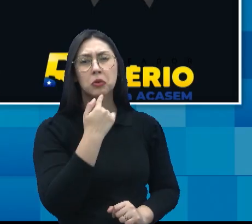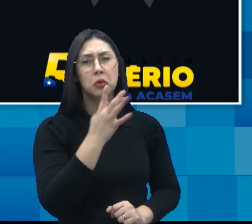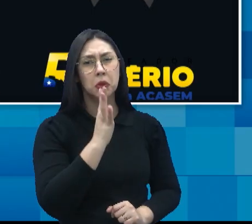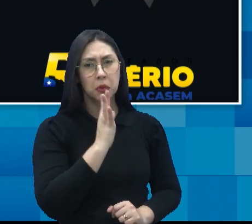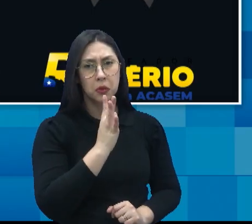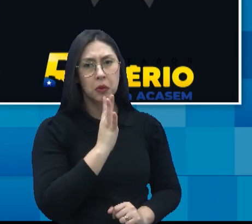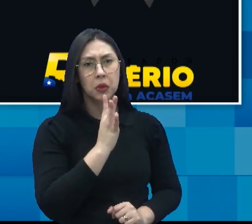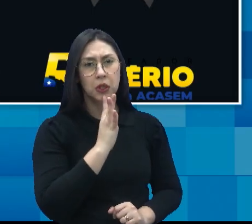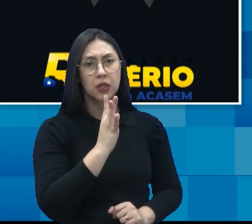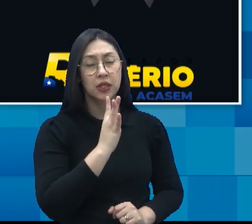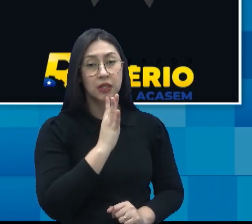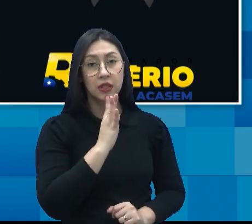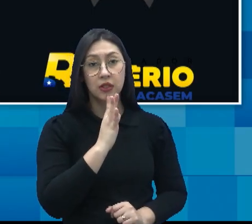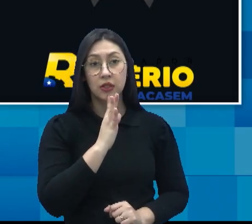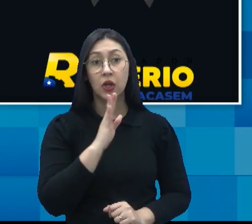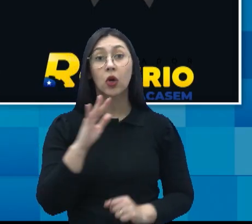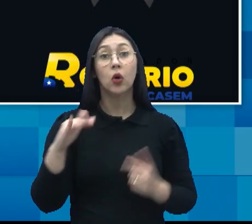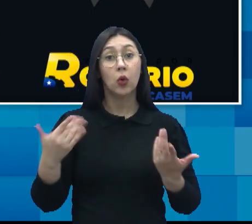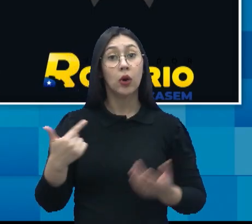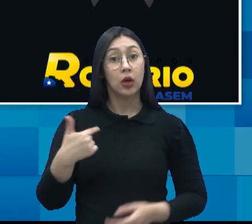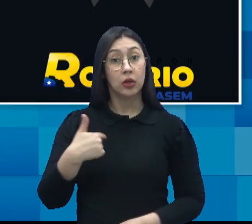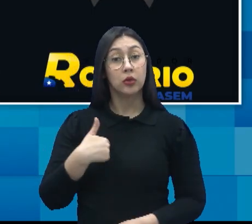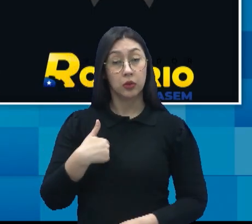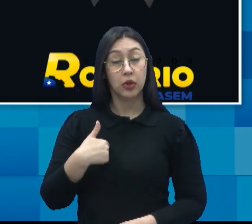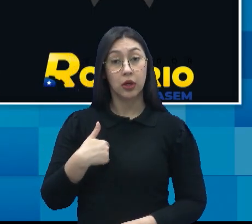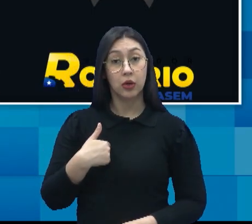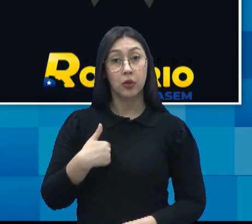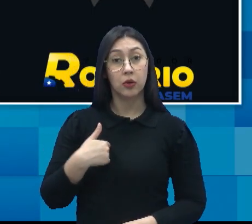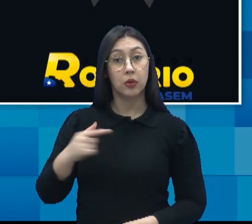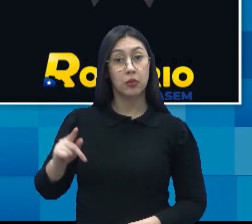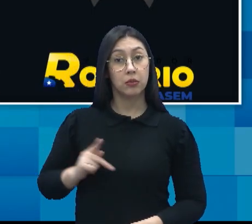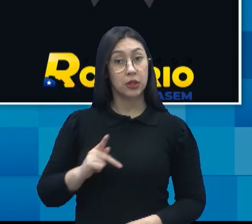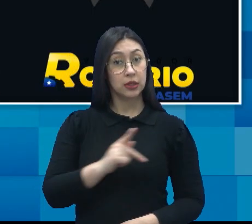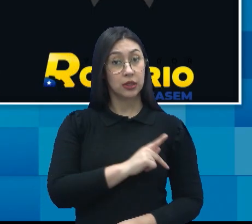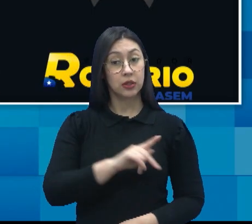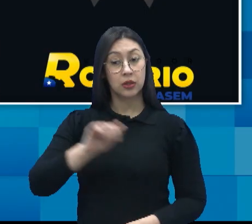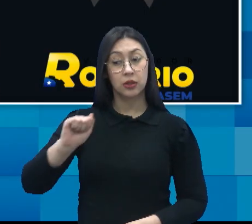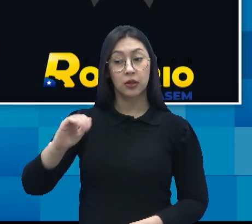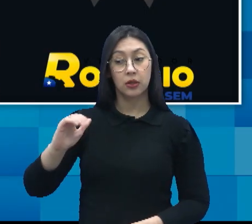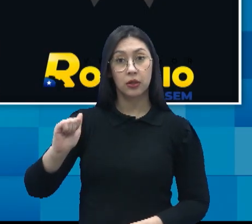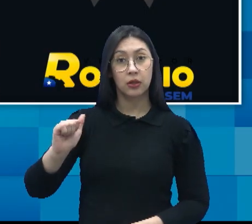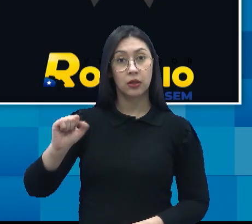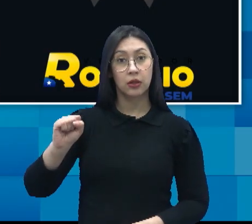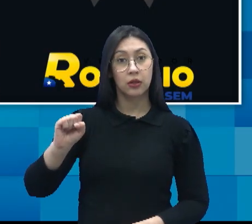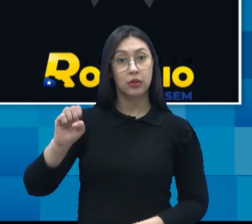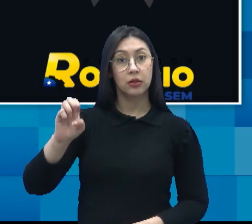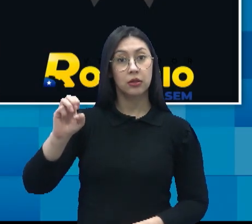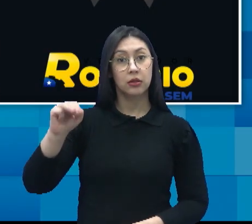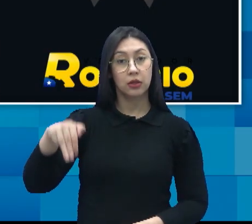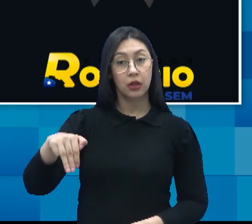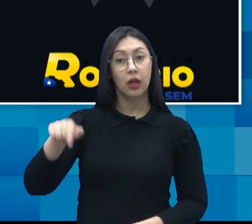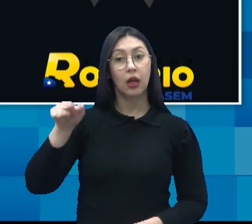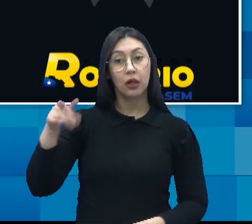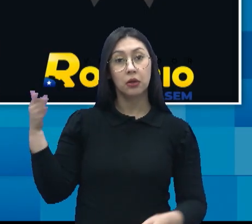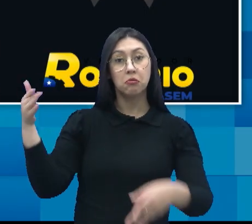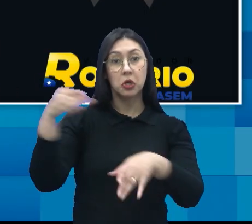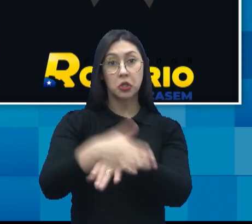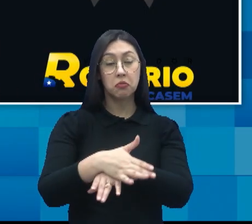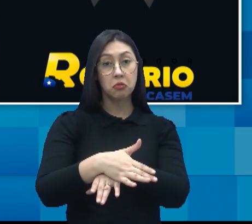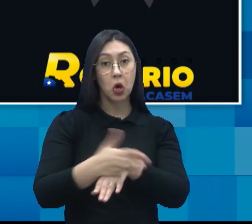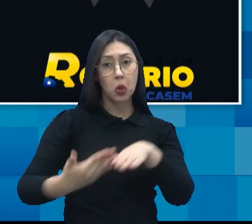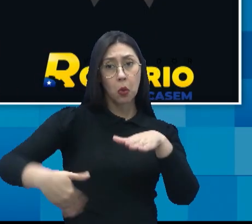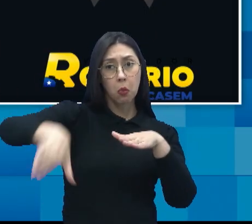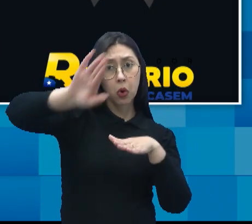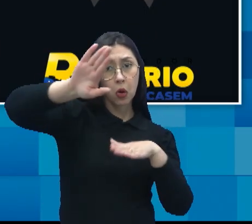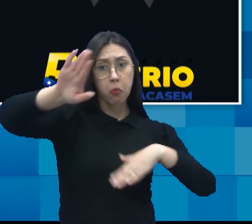Na época que eu estive presidente da CASEM, ele participou da equipe de taekwondo ali da CASEM. Era um menino